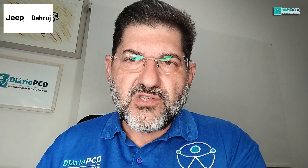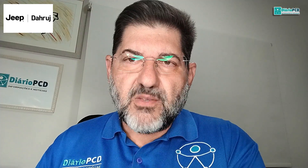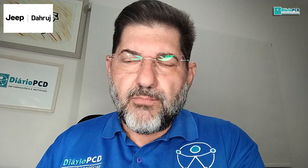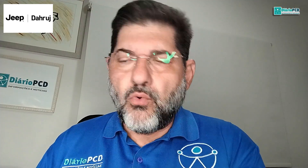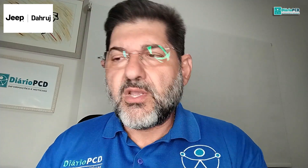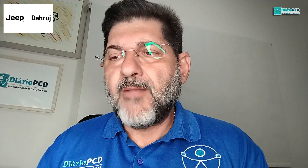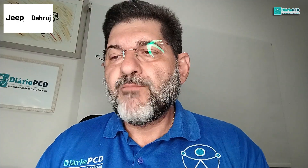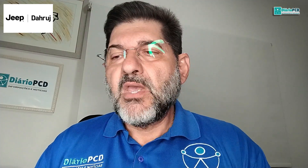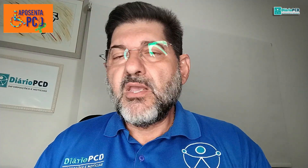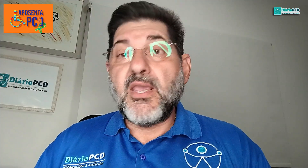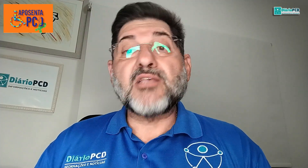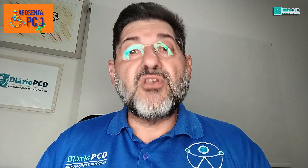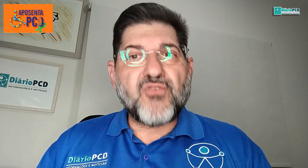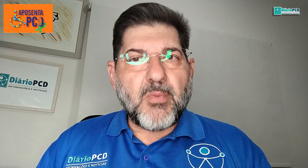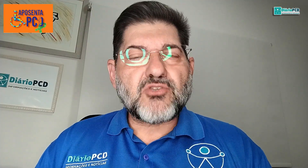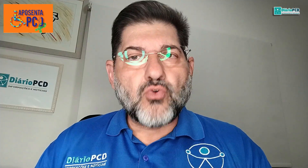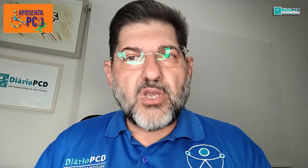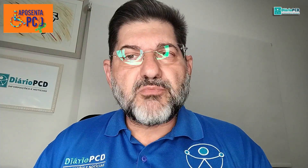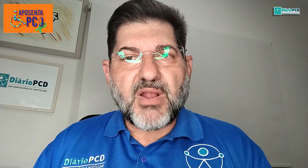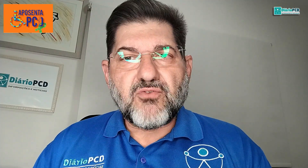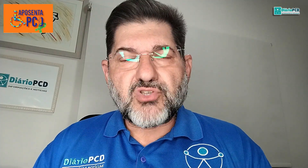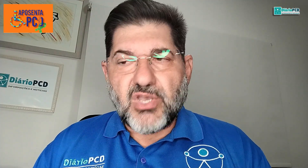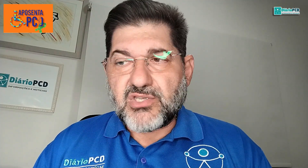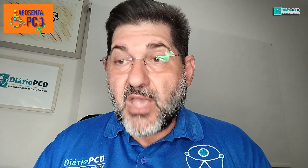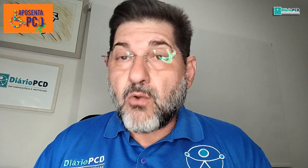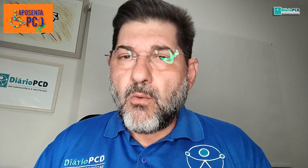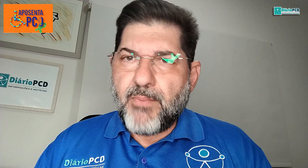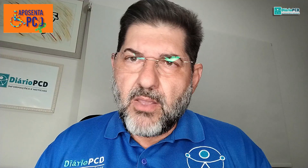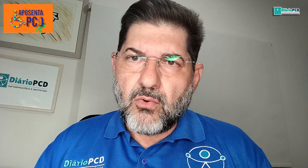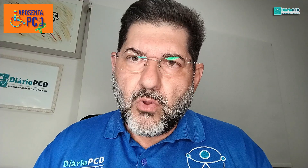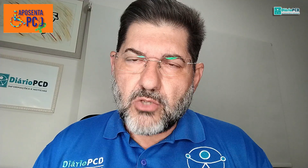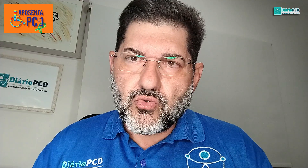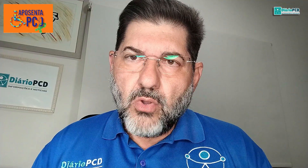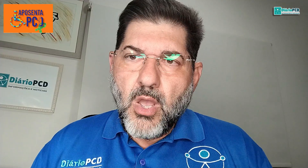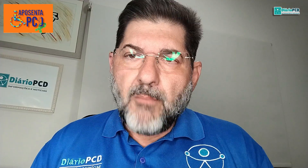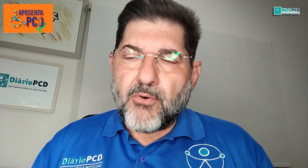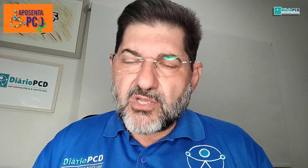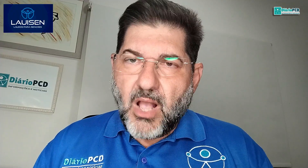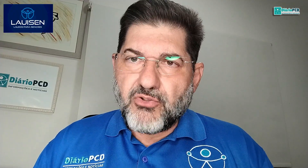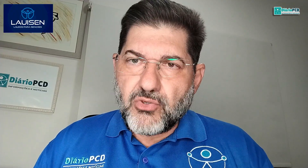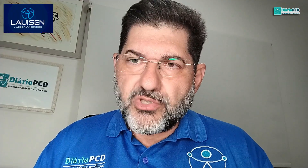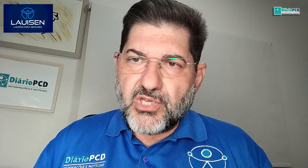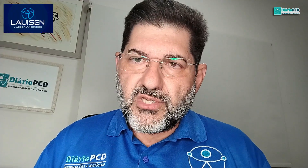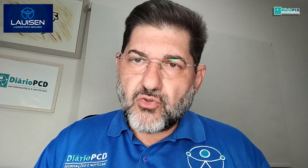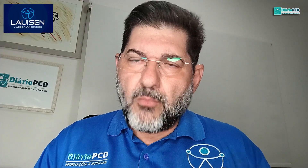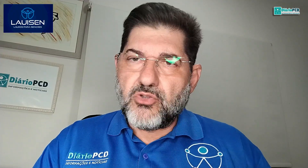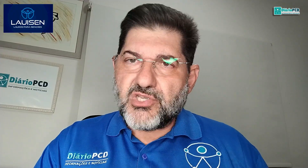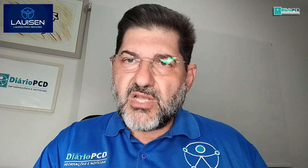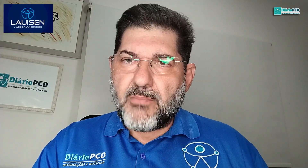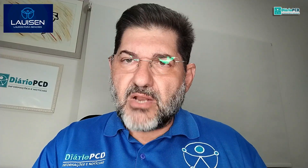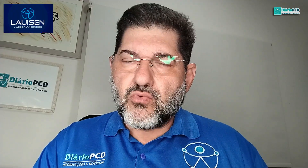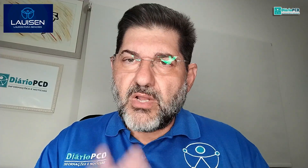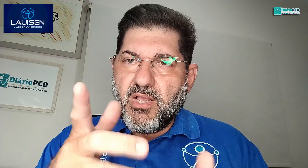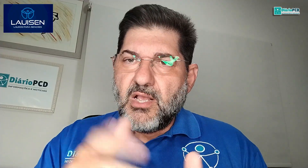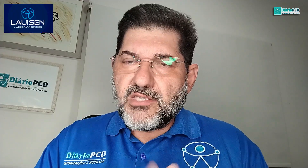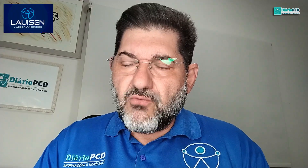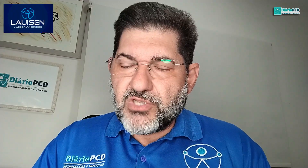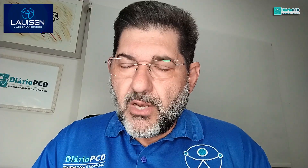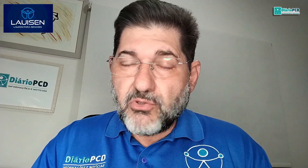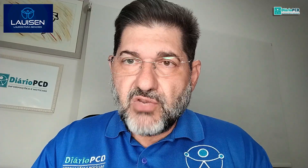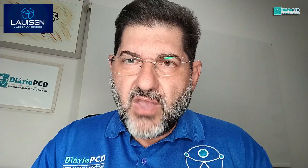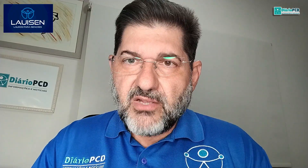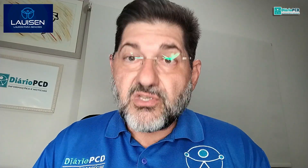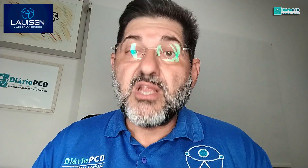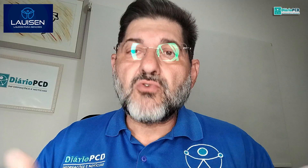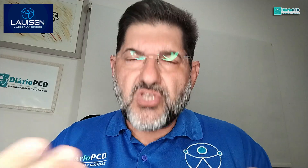YouTube, Facebook e as informações para vocês que acompanham o nosso portal de notícias. Como eu disse na abertura, se